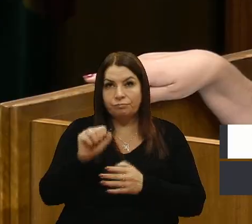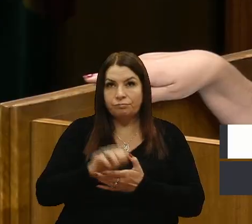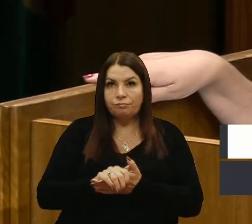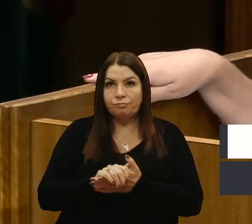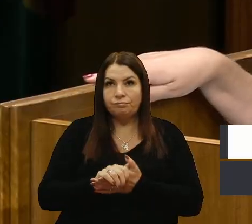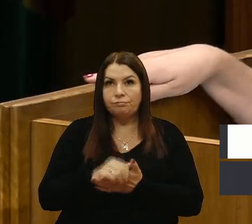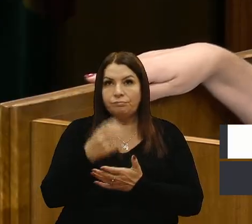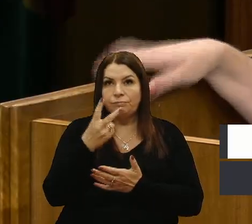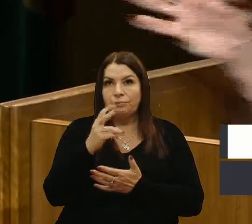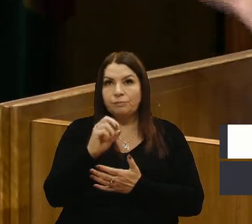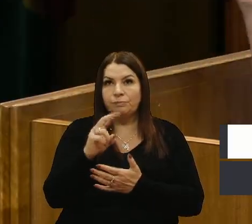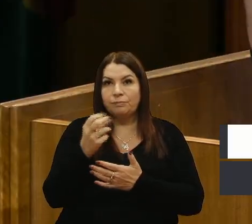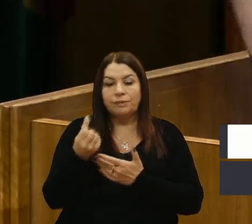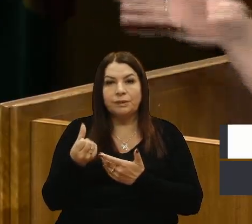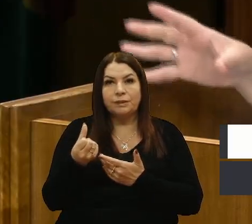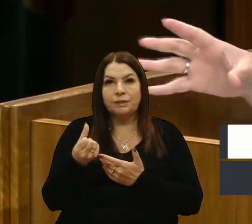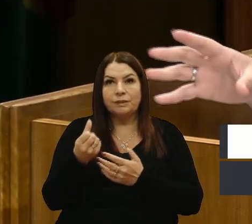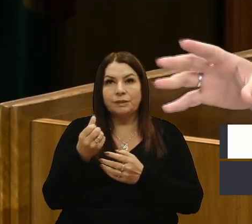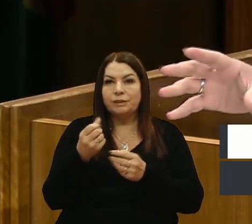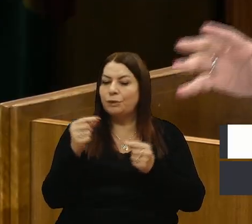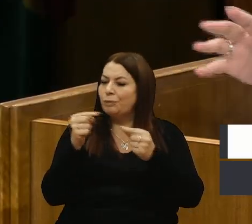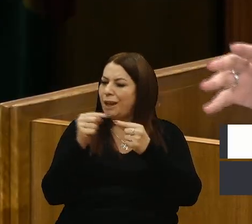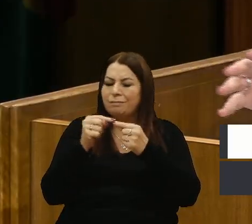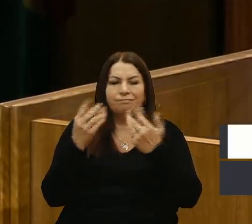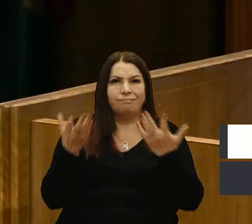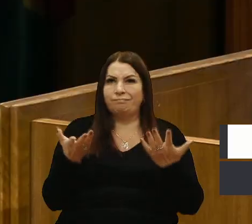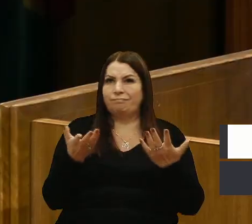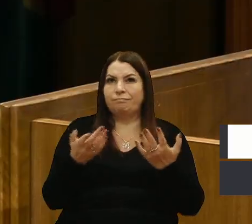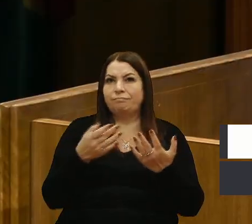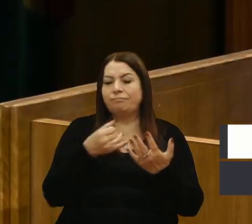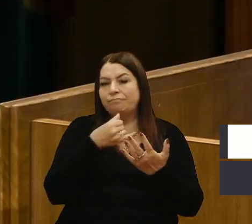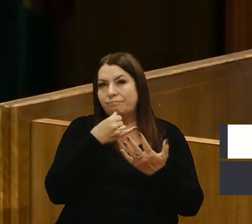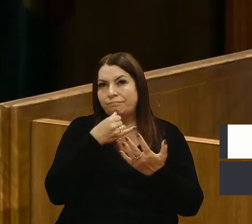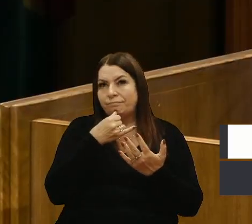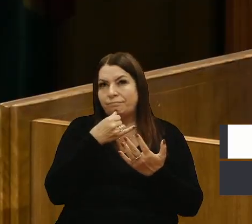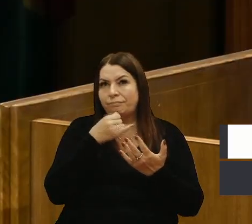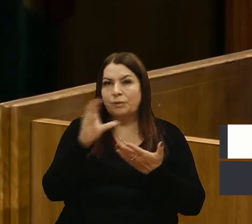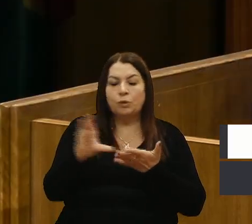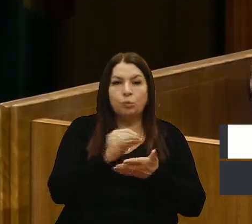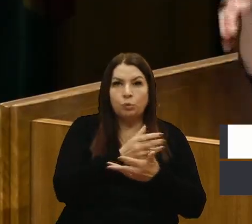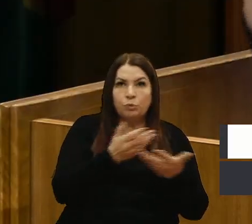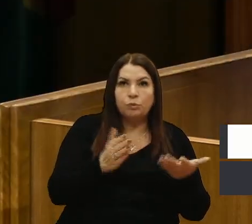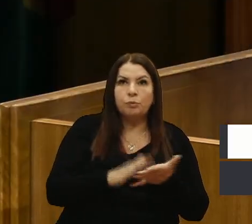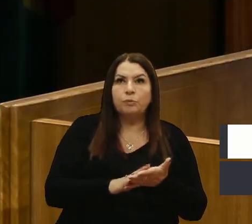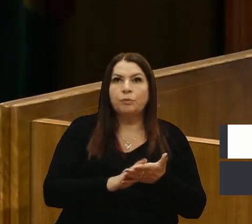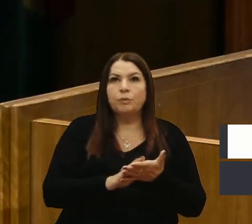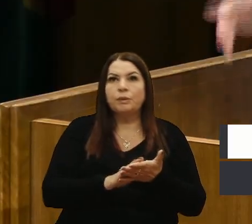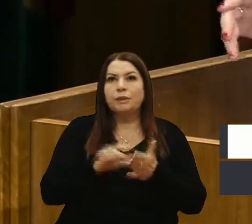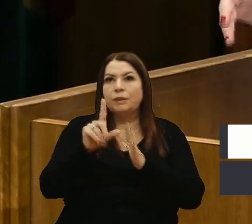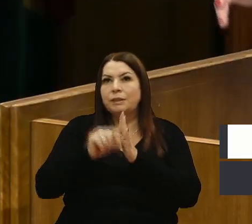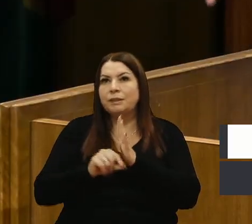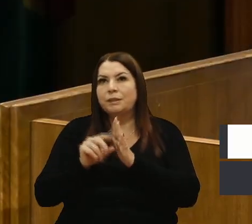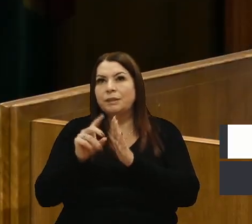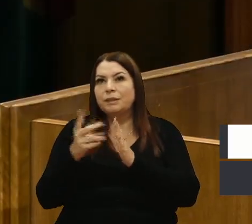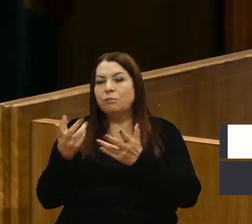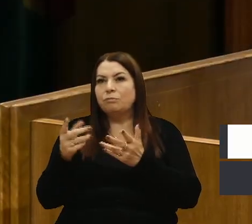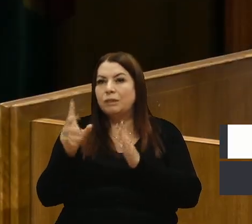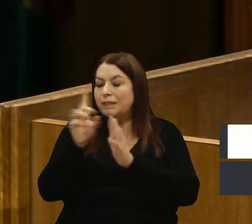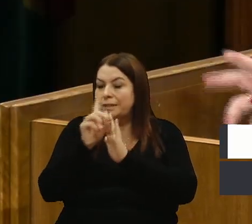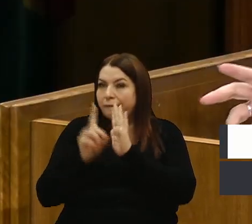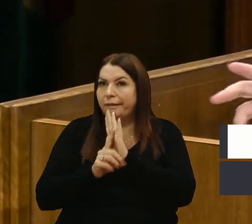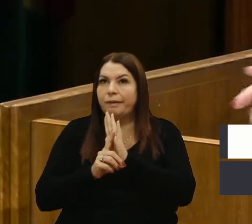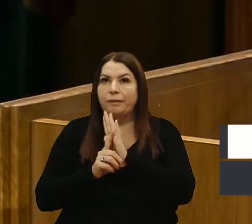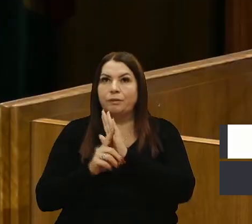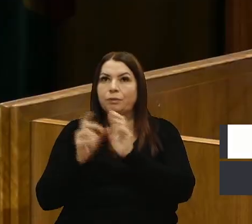de 2026. As contas não fecham, infelizmente, nem nos recursos, nem na redução dos decretos, nem